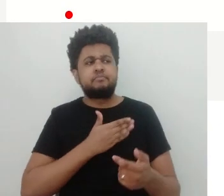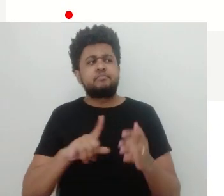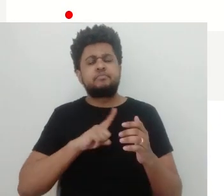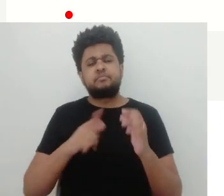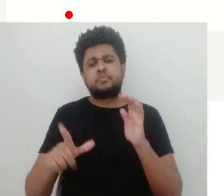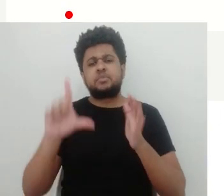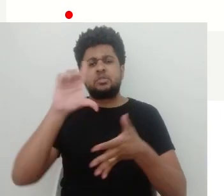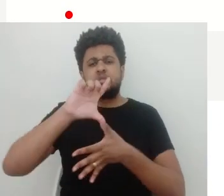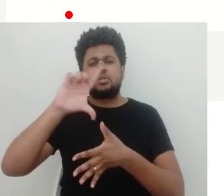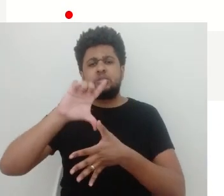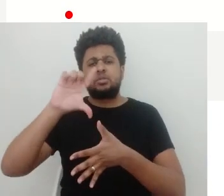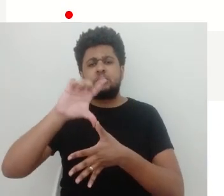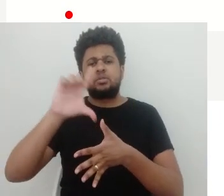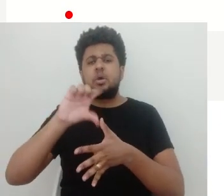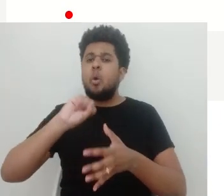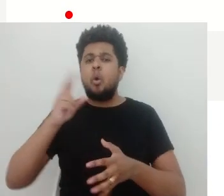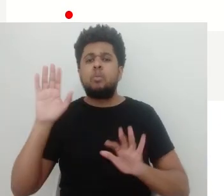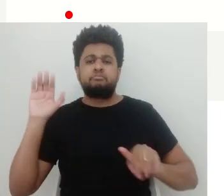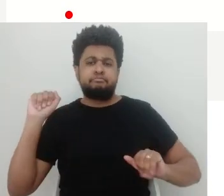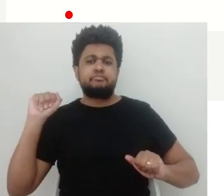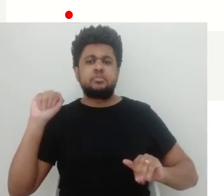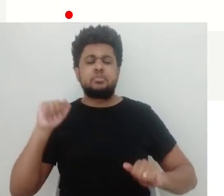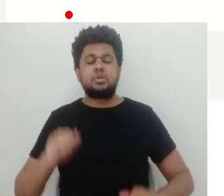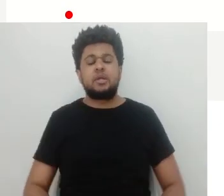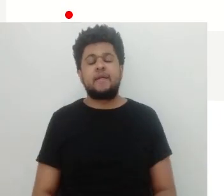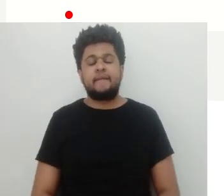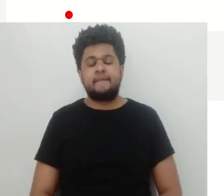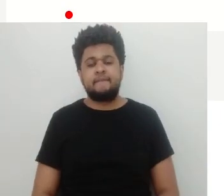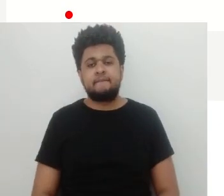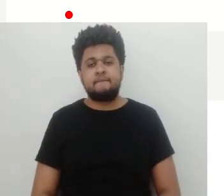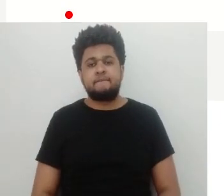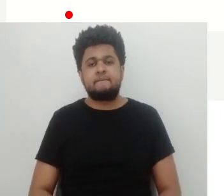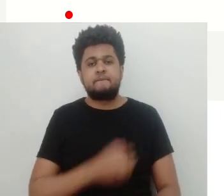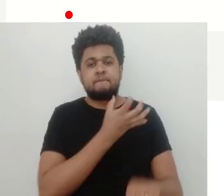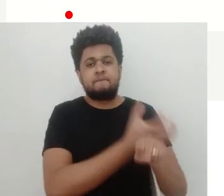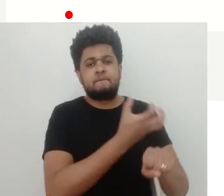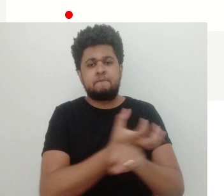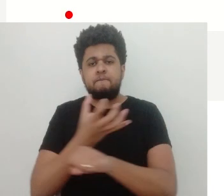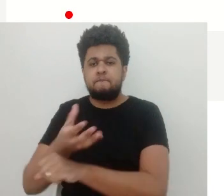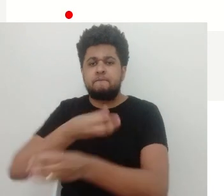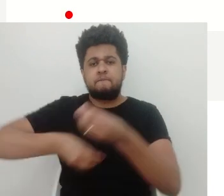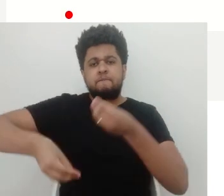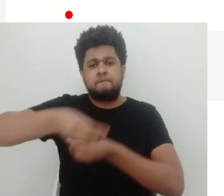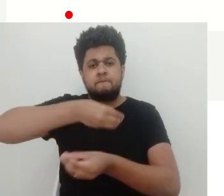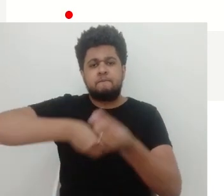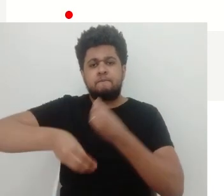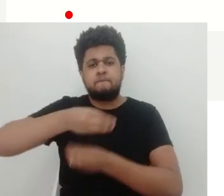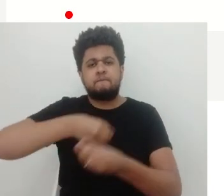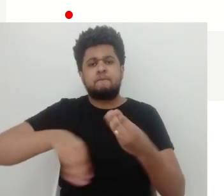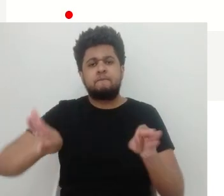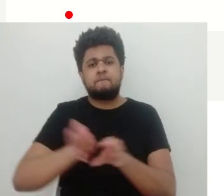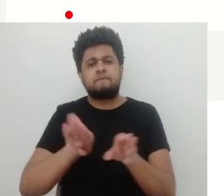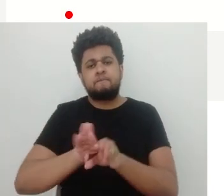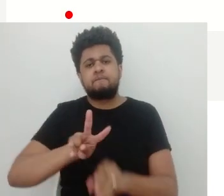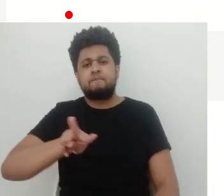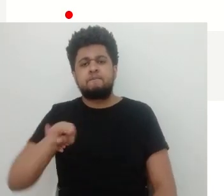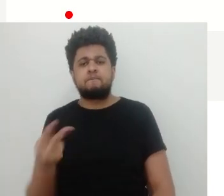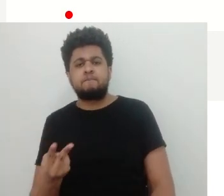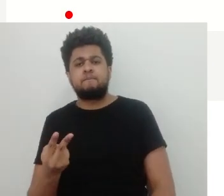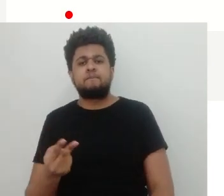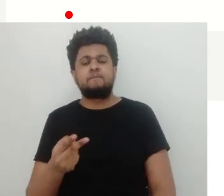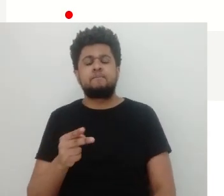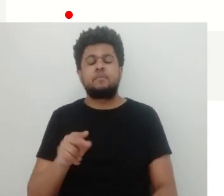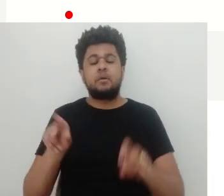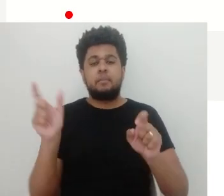está em espanhol. É um tema para estudos, né? Como o Eduardo e Mireia falaram, mas eu nunca me preocupei